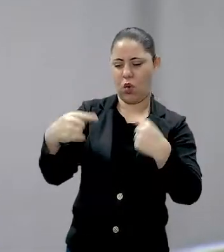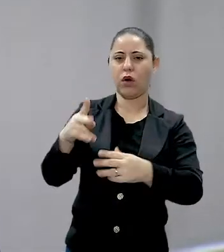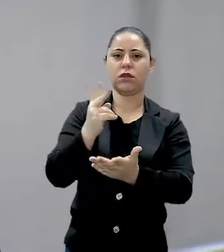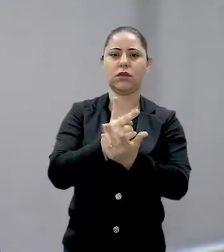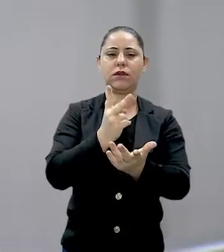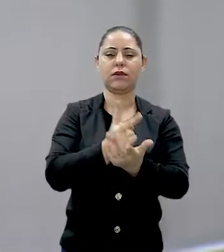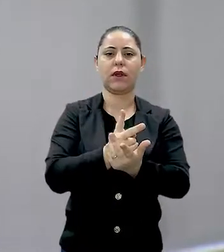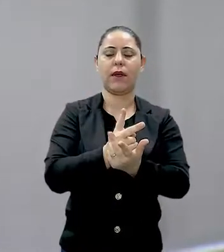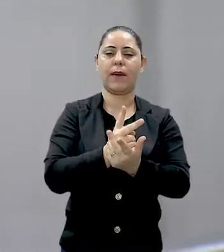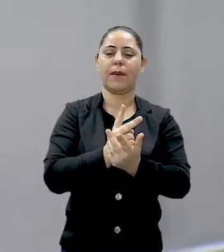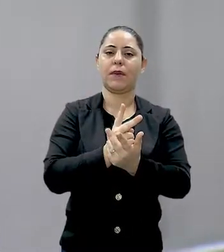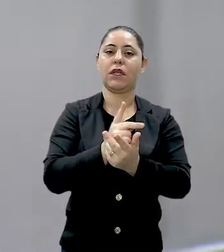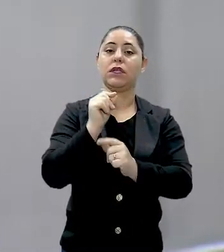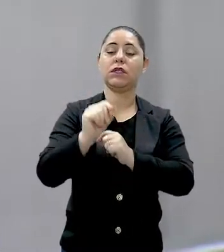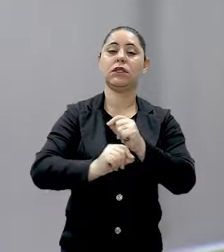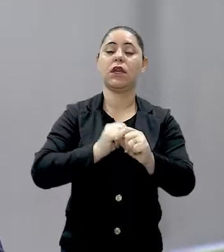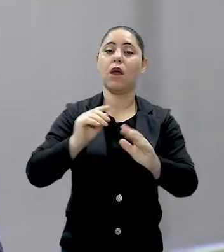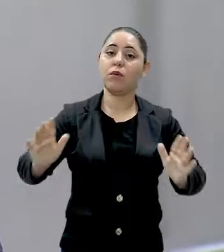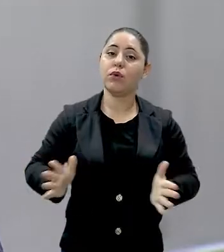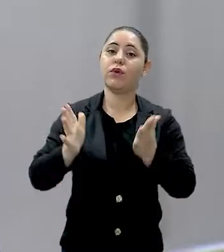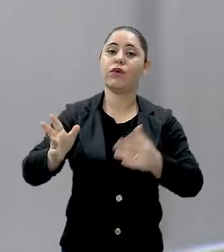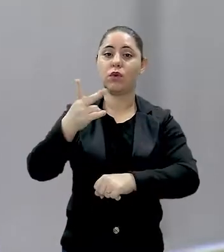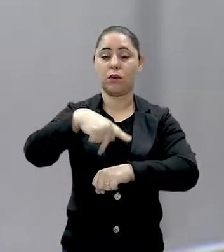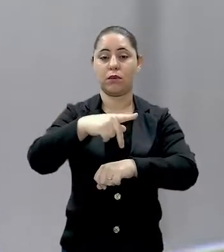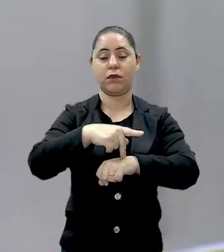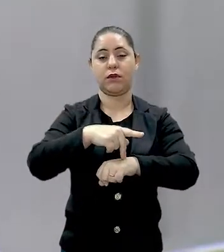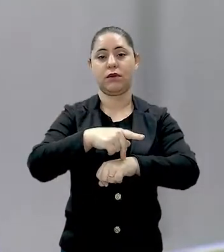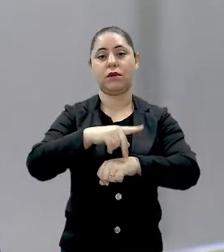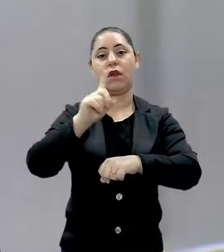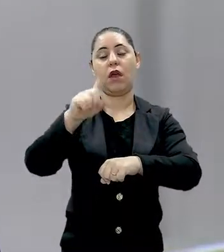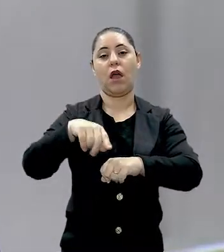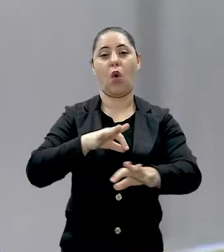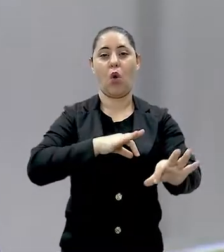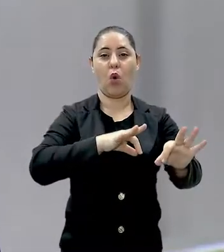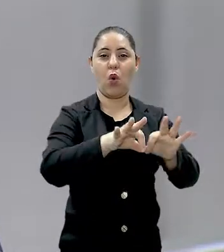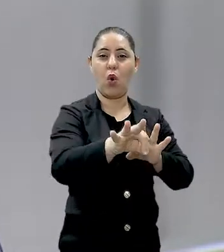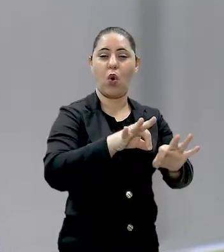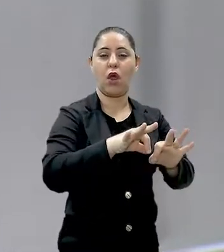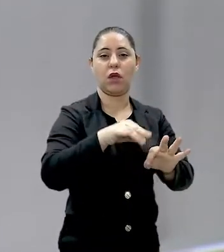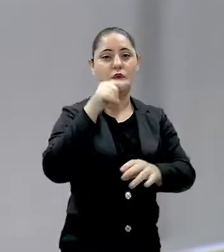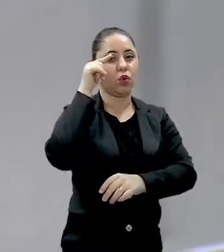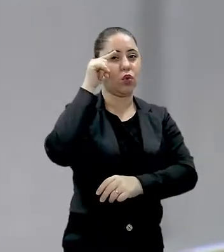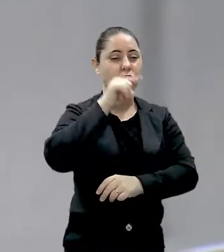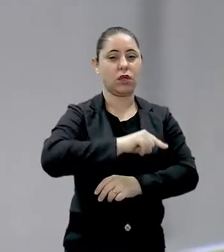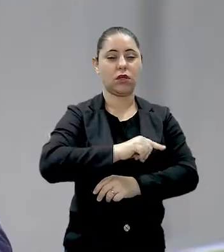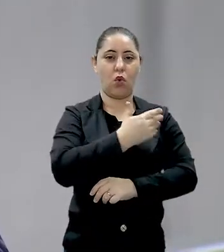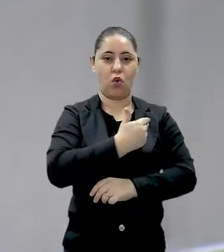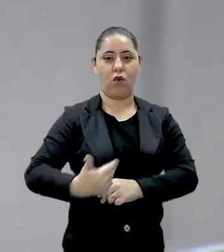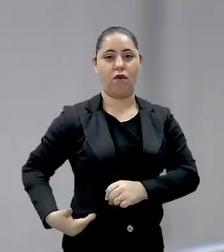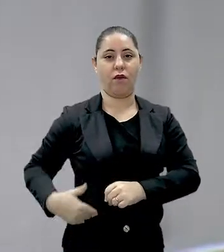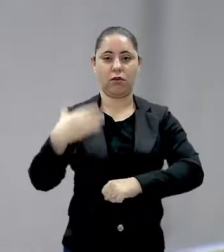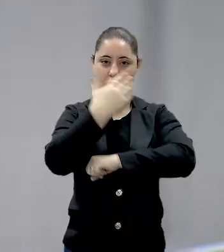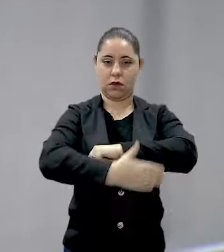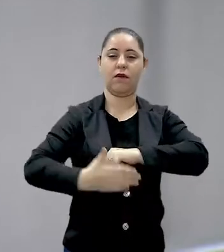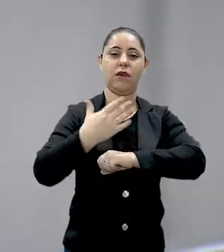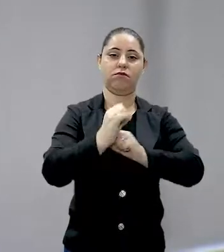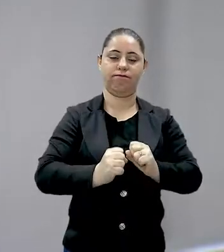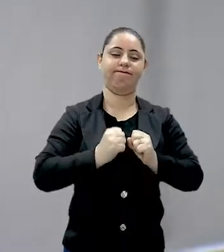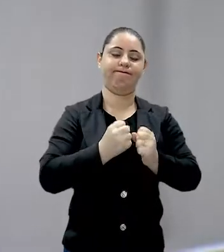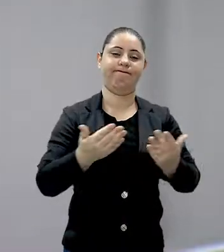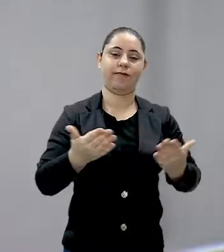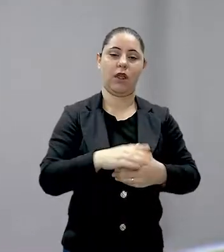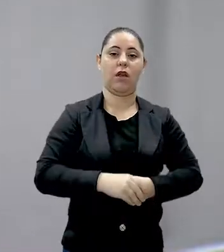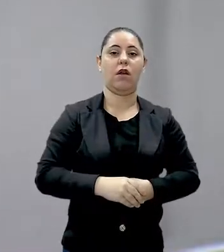contra que nós promovêssemos isso no Brasil, se organizaram e conseguiram colocar um governo que defende